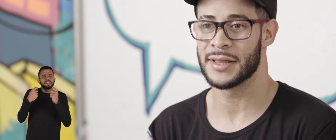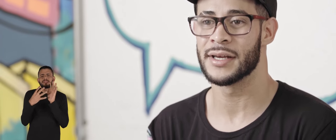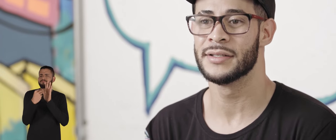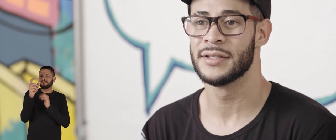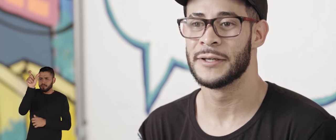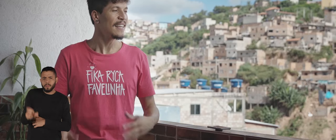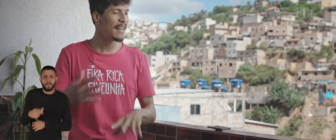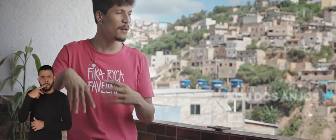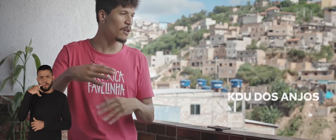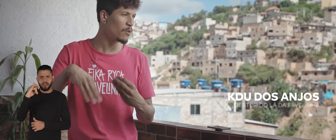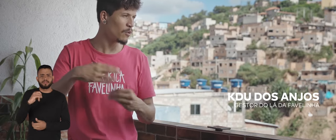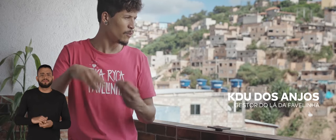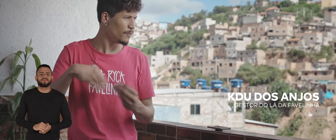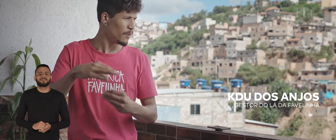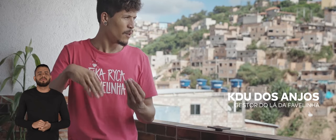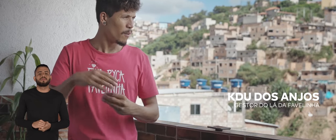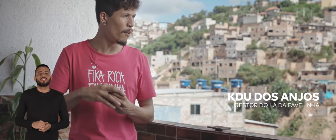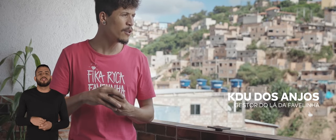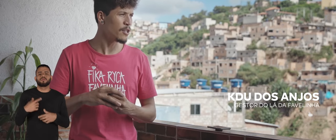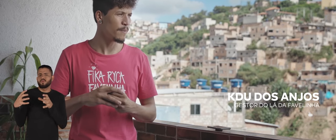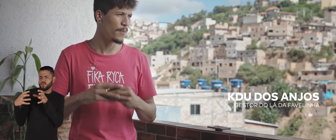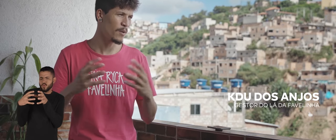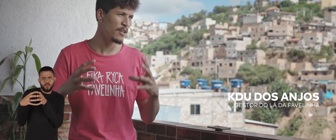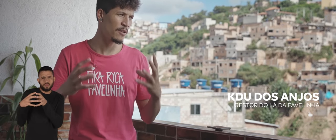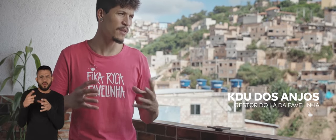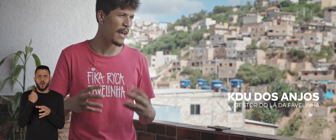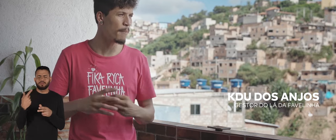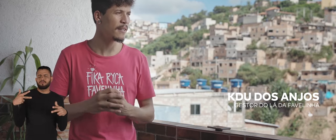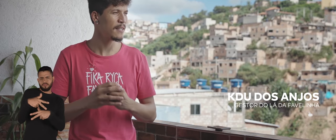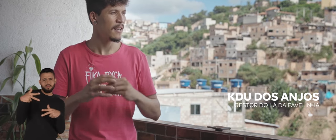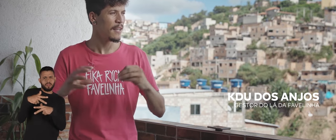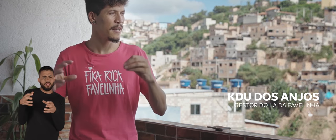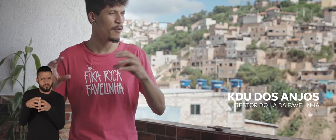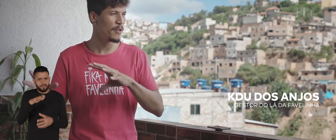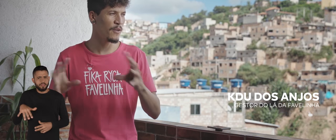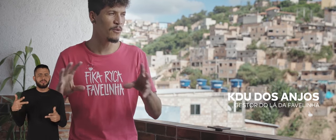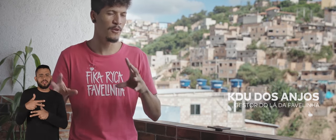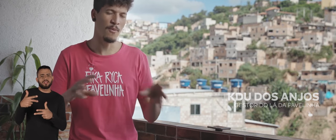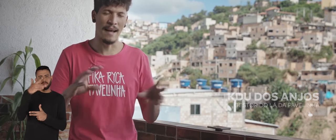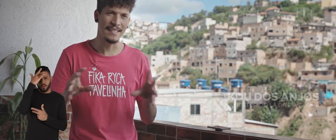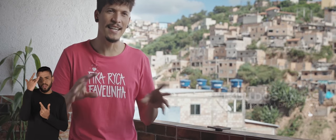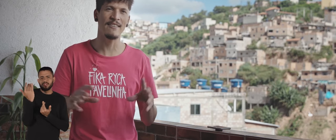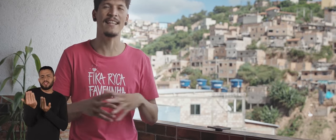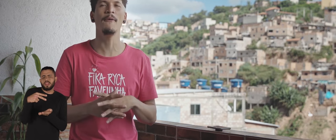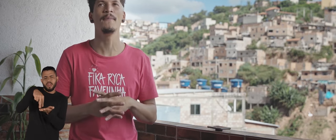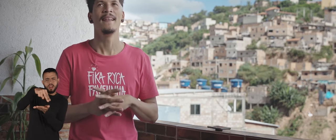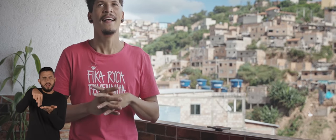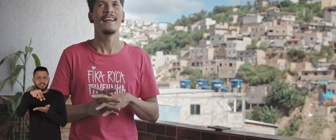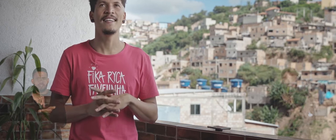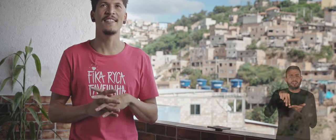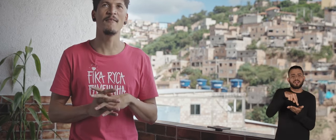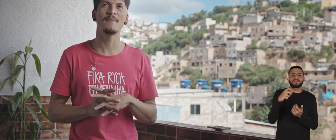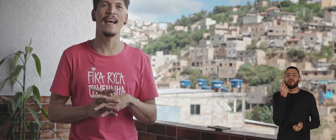dessa figura paterna. E entre nosso bonde, principalmente entre os rappers e uma juventude do passinho e tal,